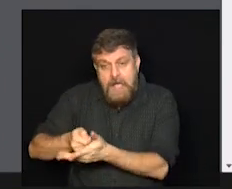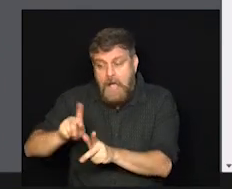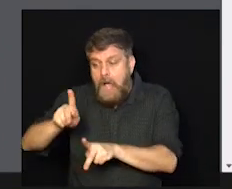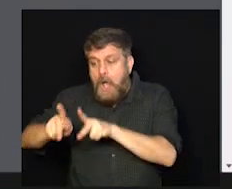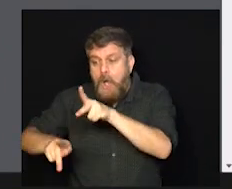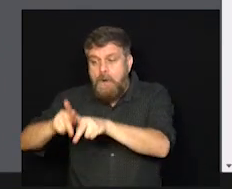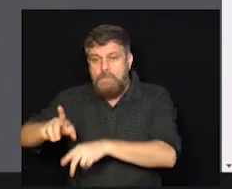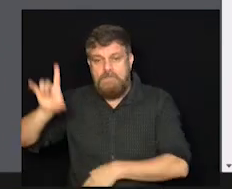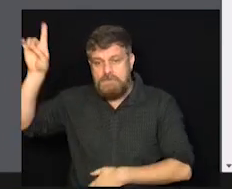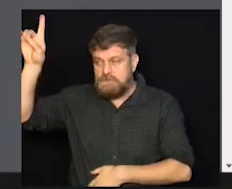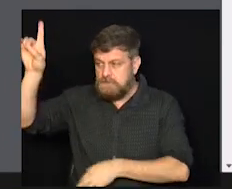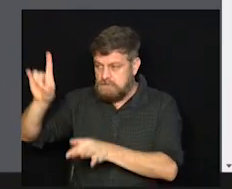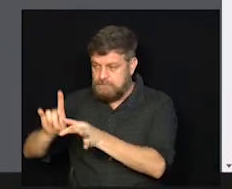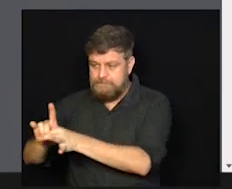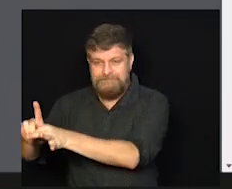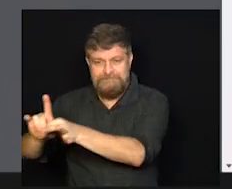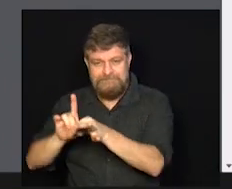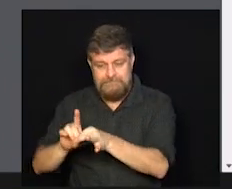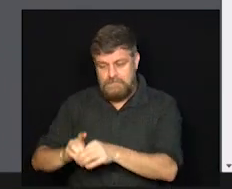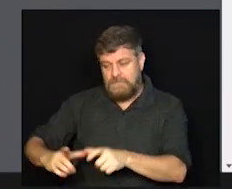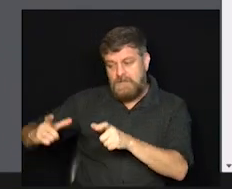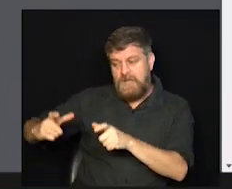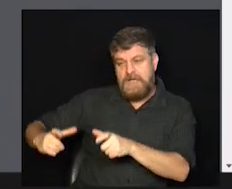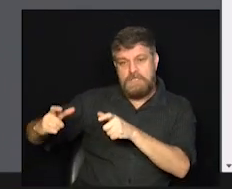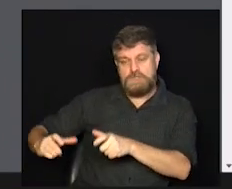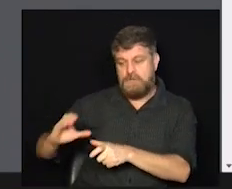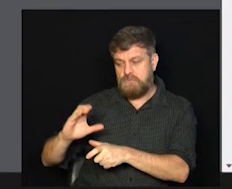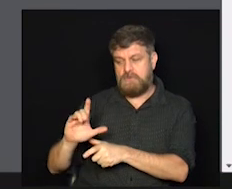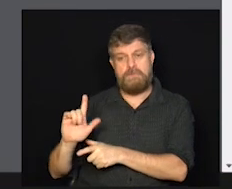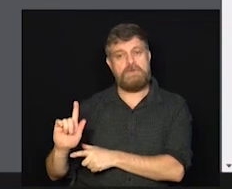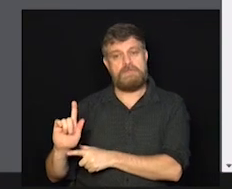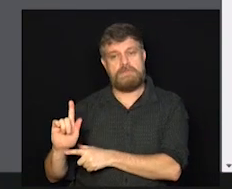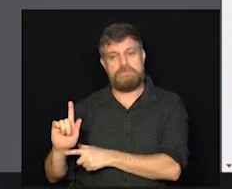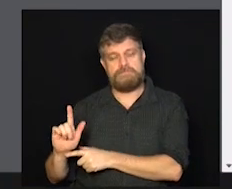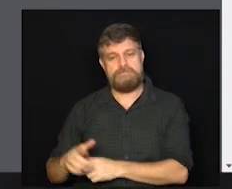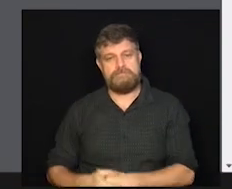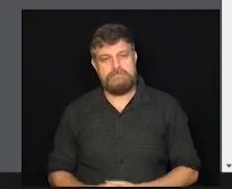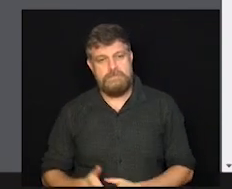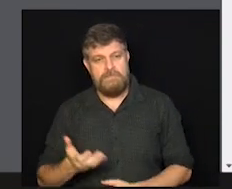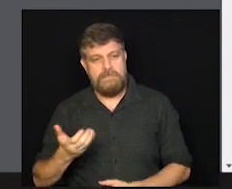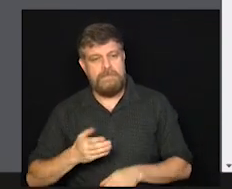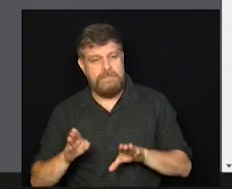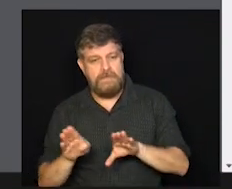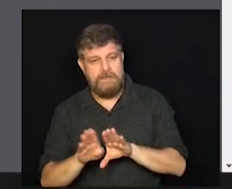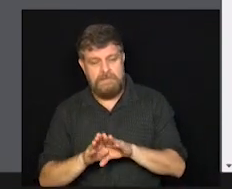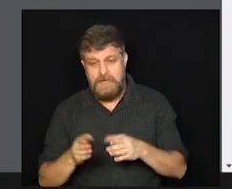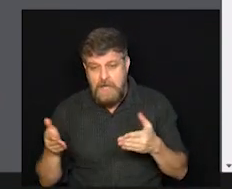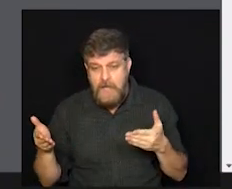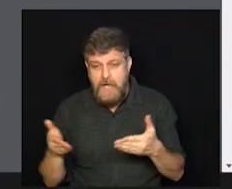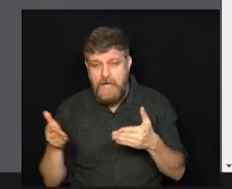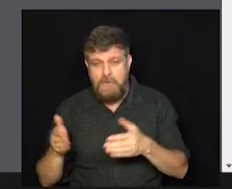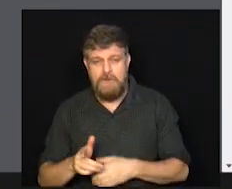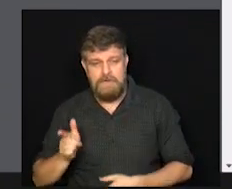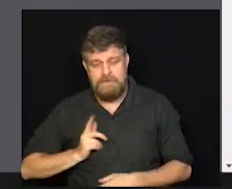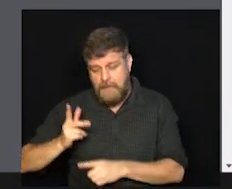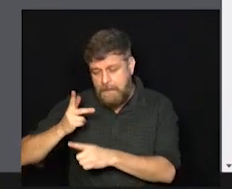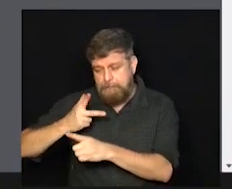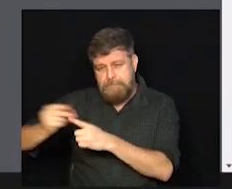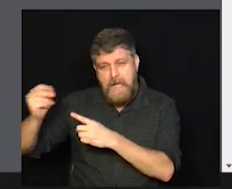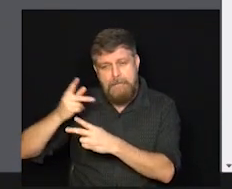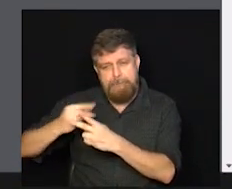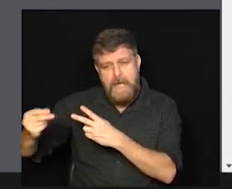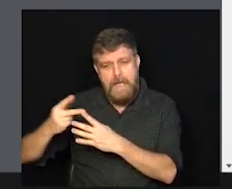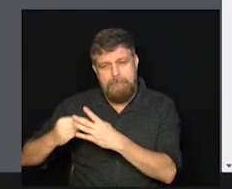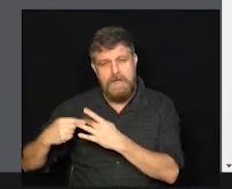Deus presente na região do Campo Grande. Eu queria destacar, então, agora, algumas conquistas